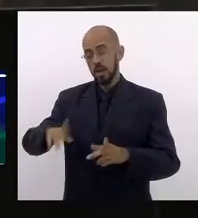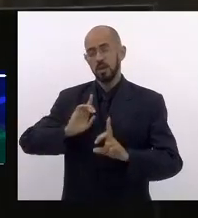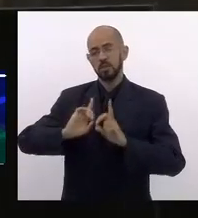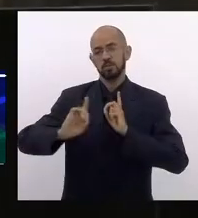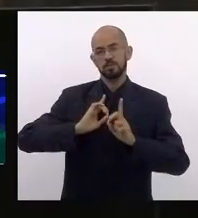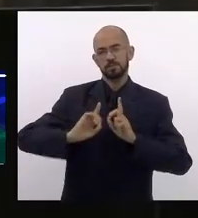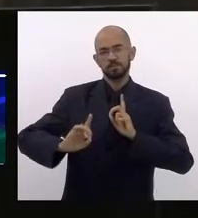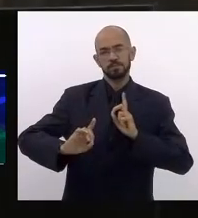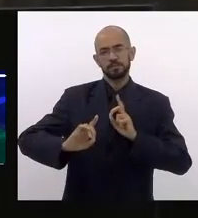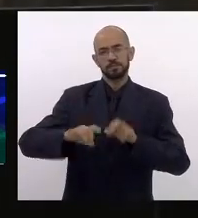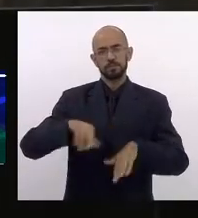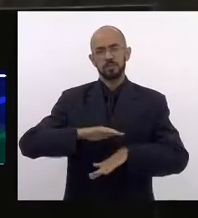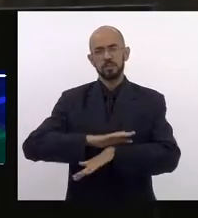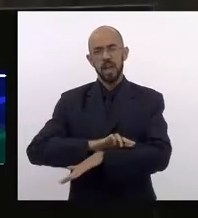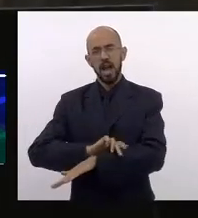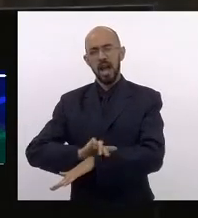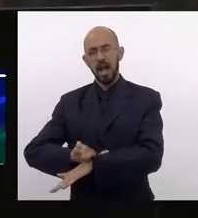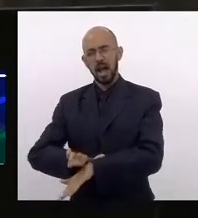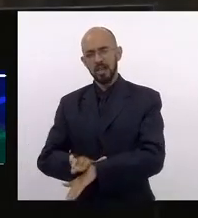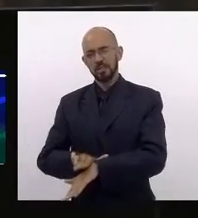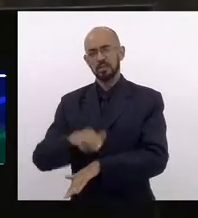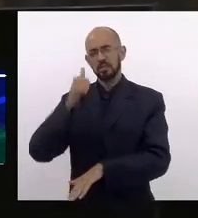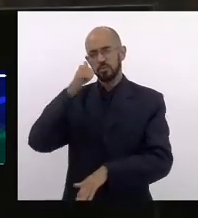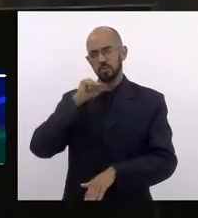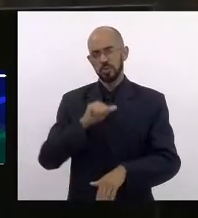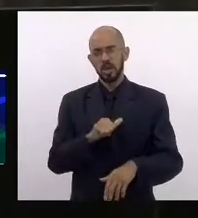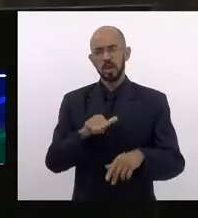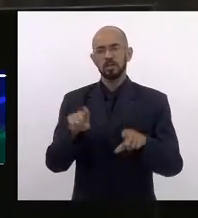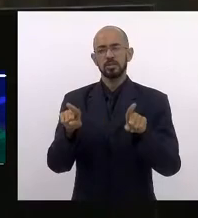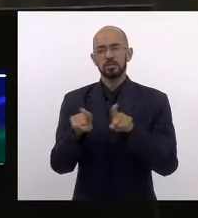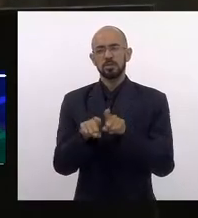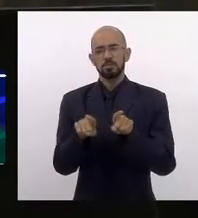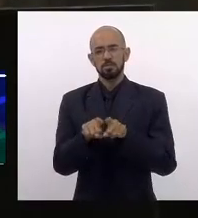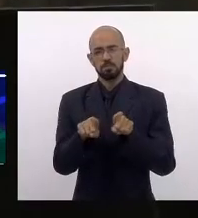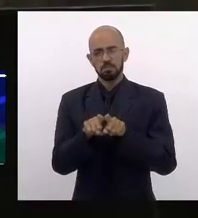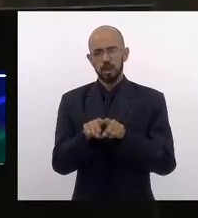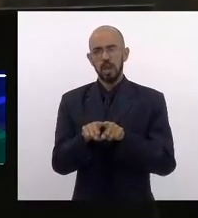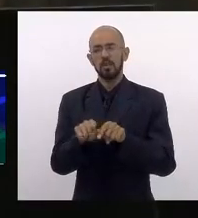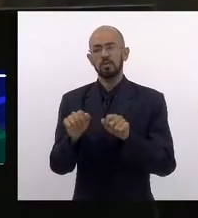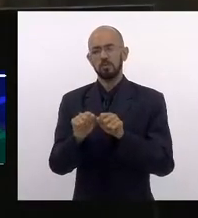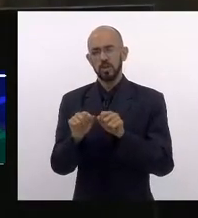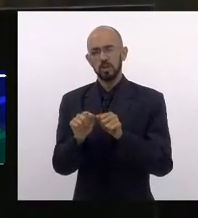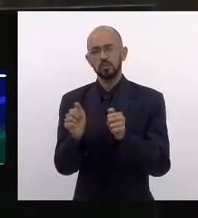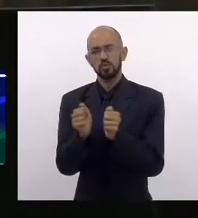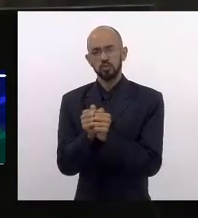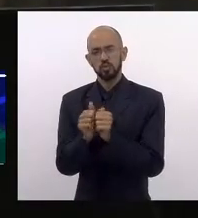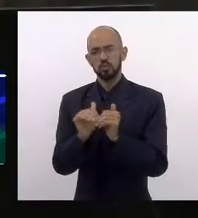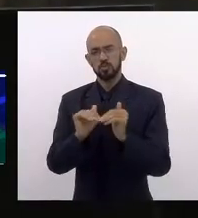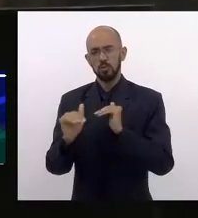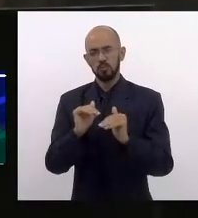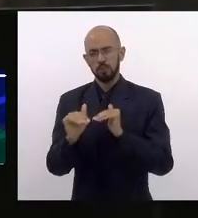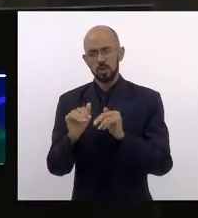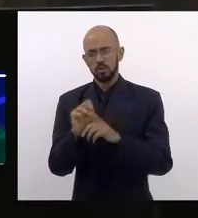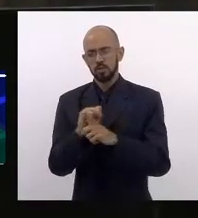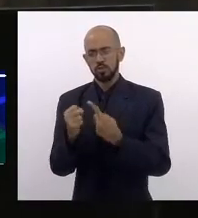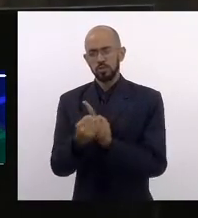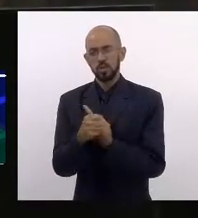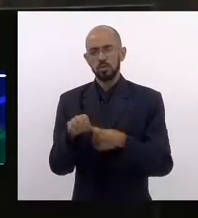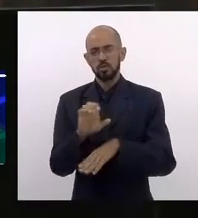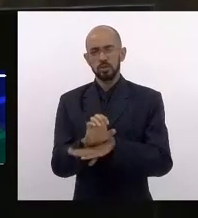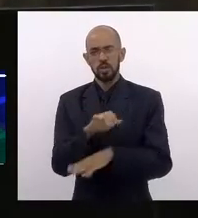debate racializado, do debate de mulheres, um debate feito com os movimentos sociais do Estado do Rio de